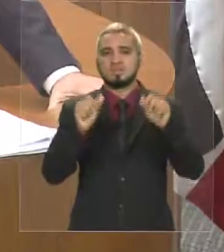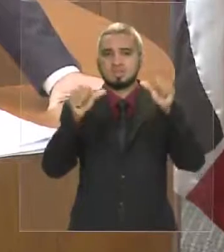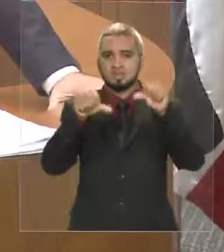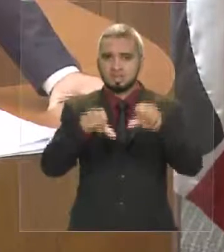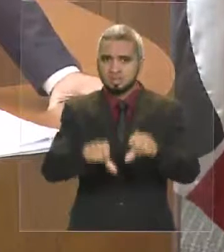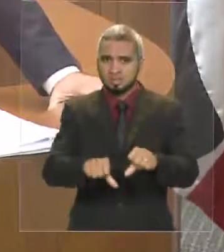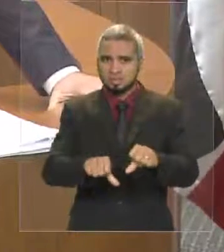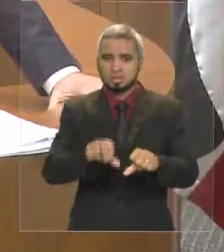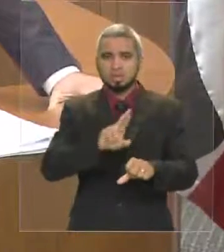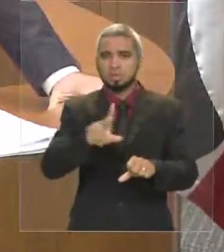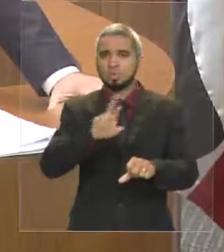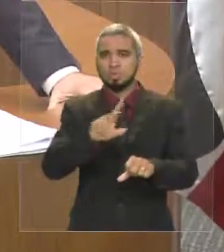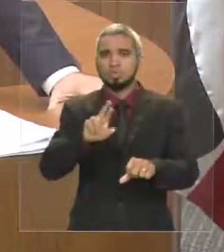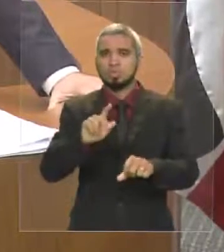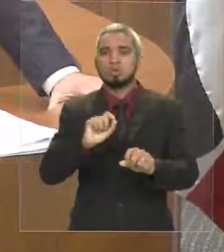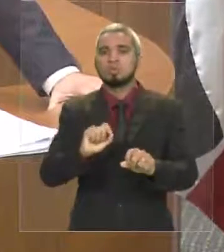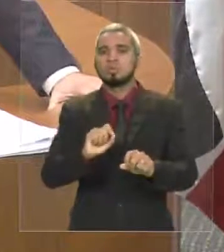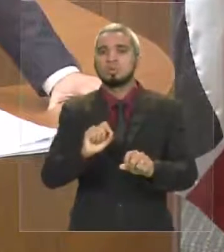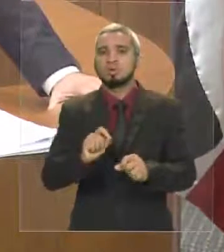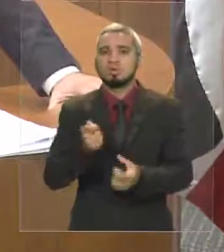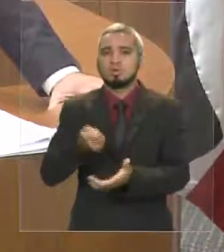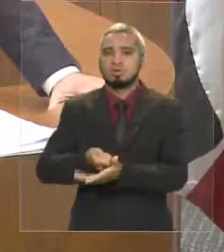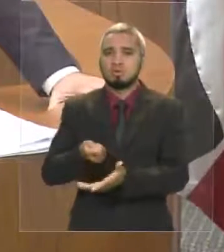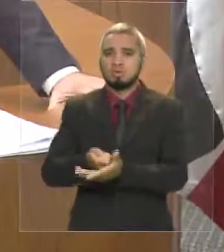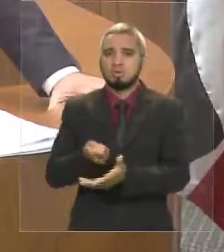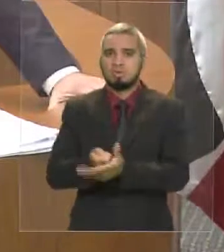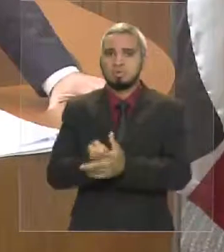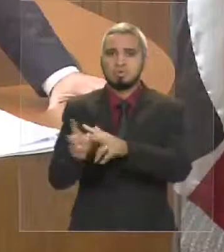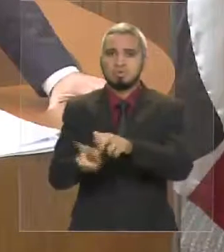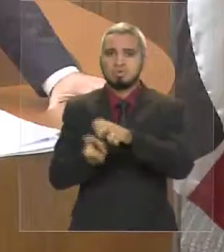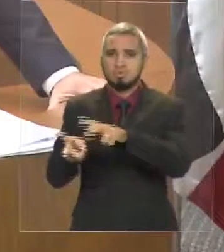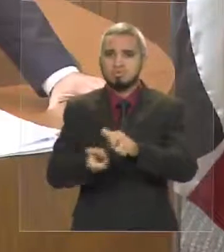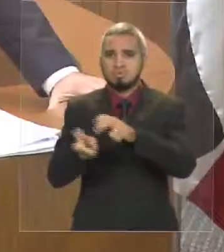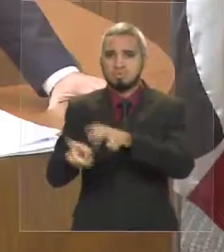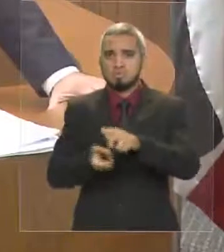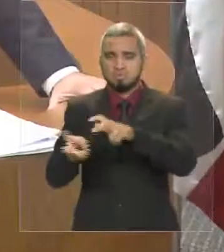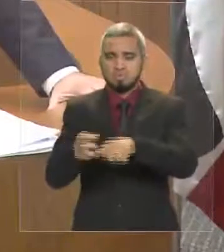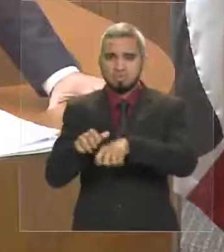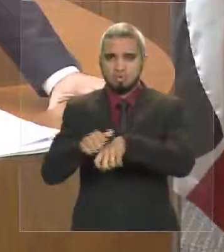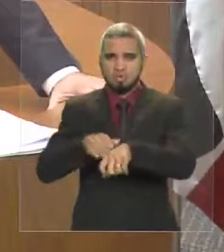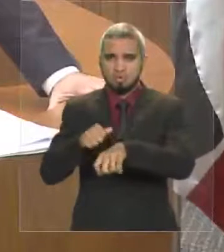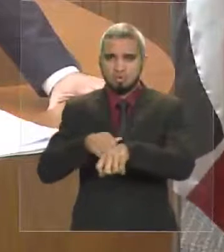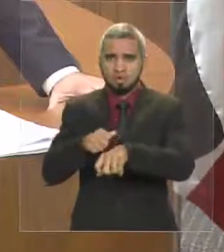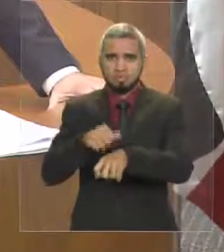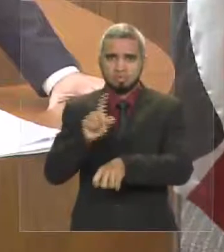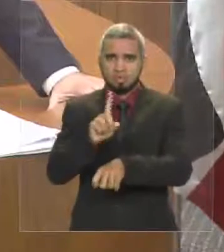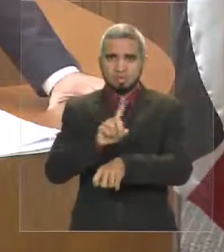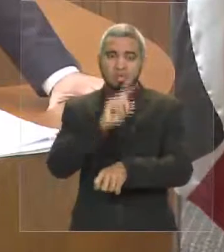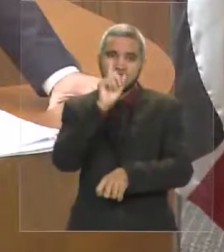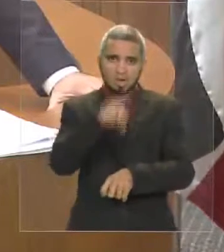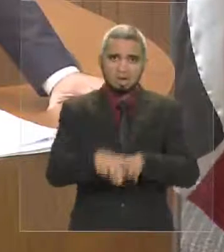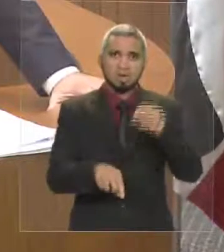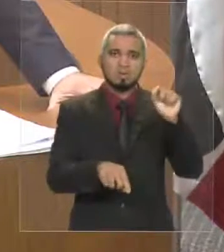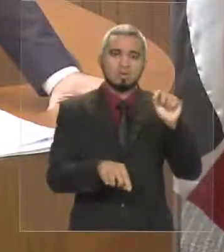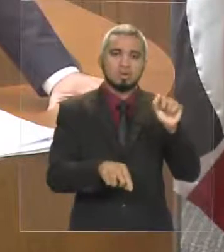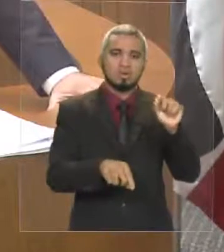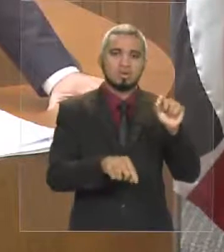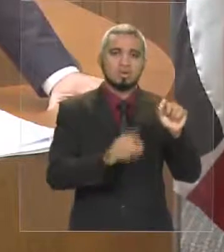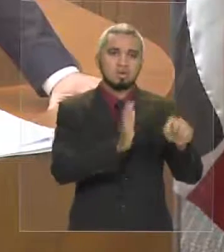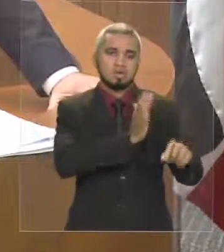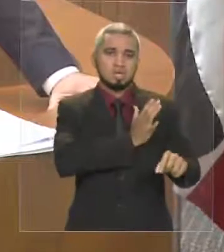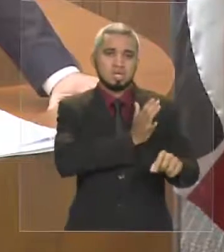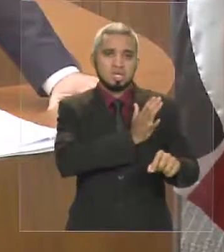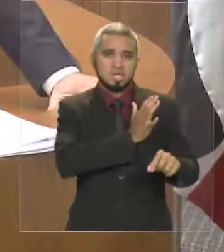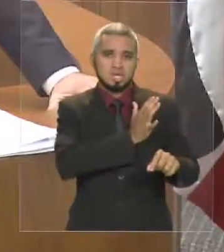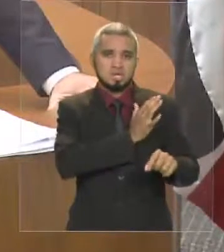penalizar os mais pobres, deputado Souza Neto, mas instituir o imposto sobre as grandes fortunas. E o que é que o governador faz agora